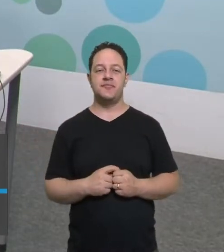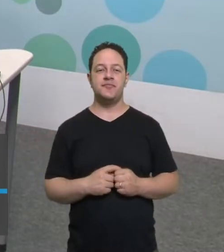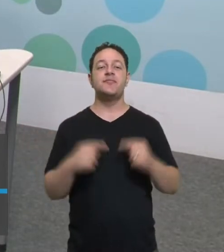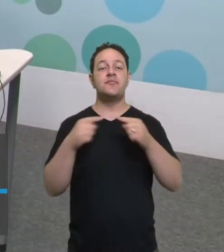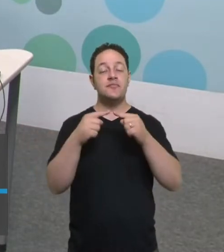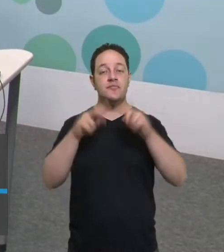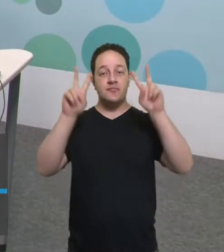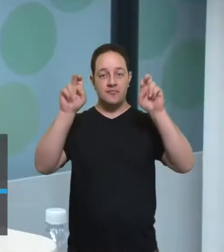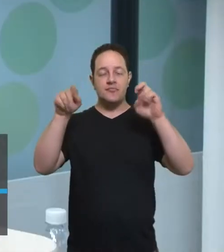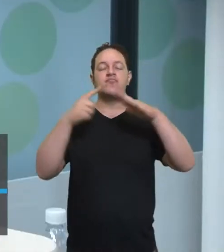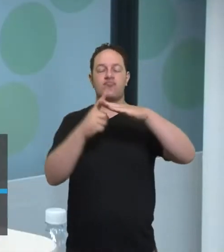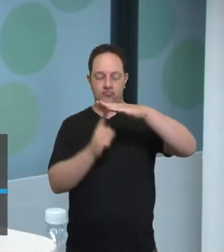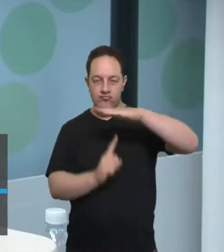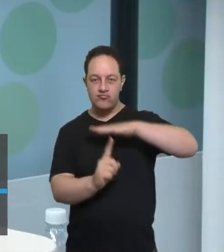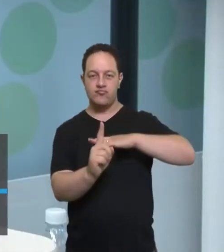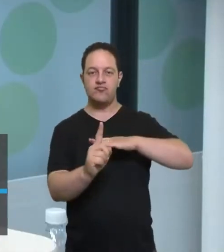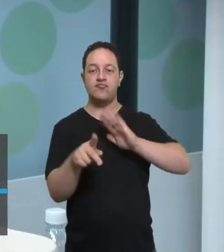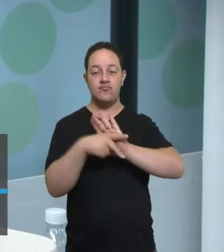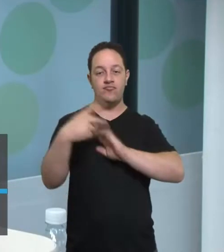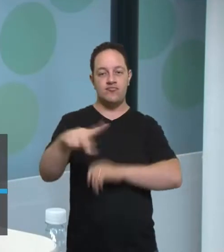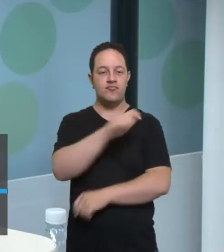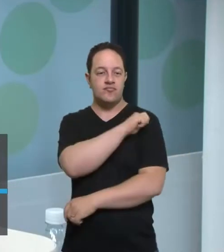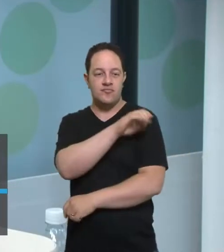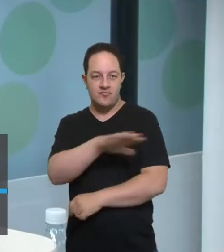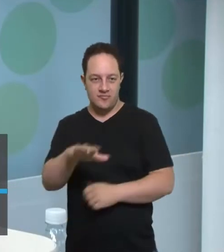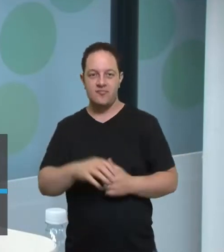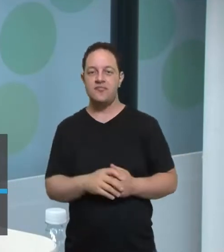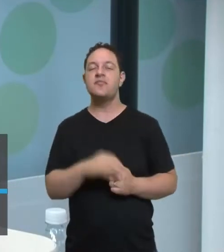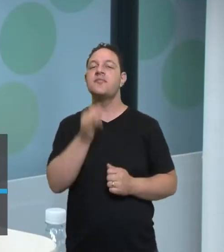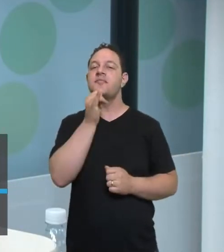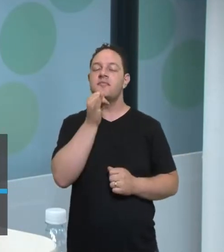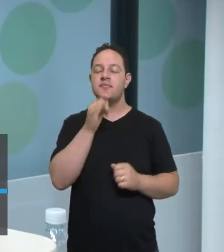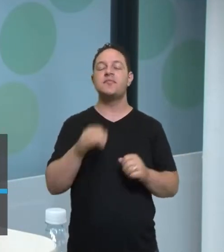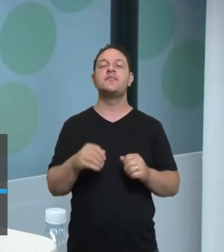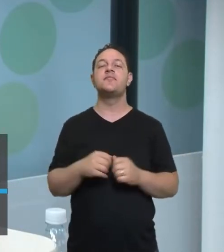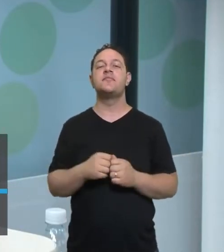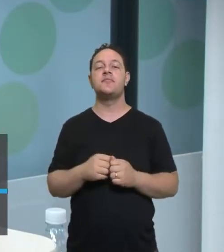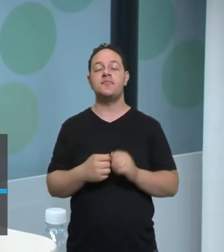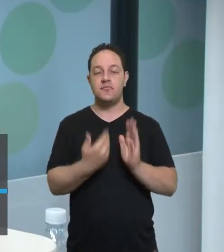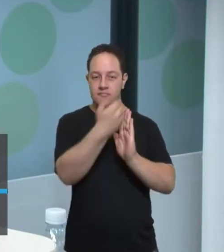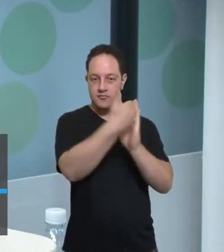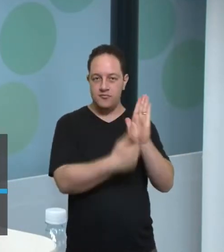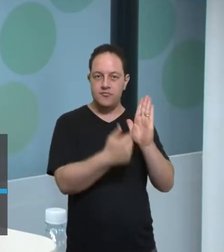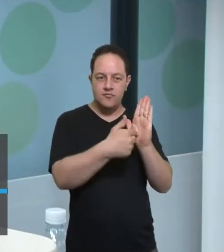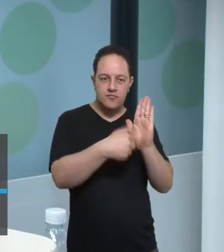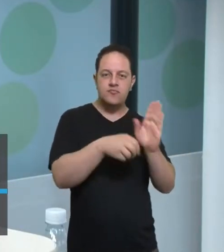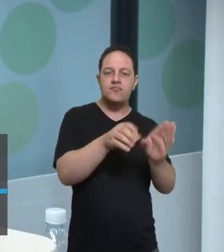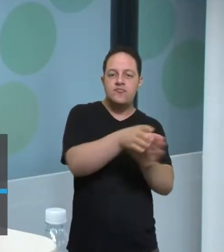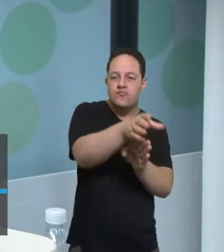protagonismo estudantil então o documento orientador destaca a importância da participação dos Estudantes